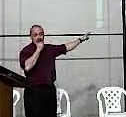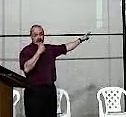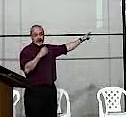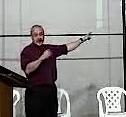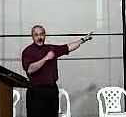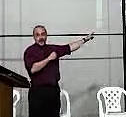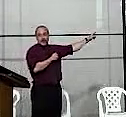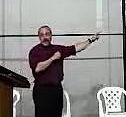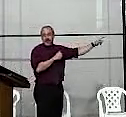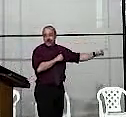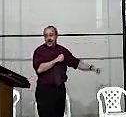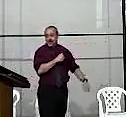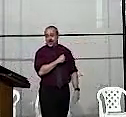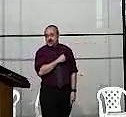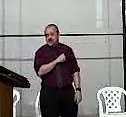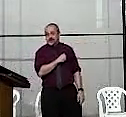ainda